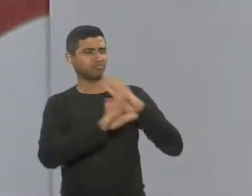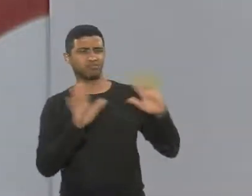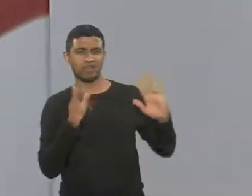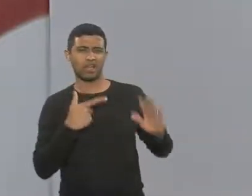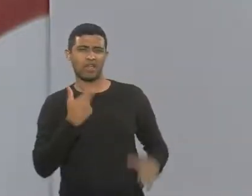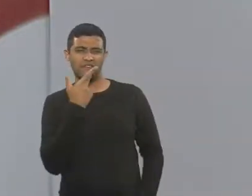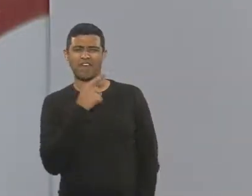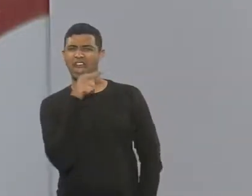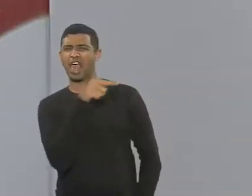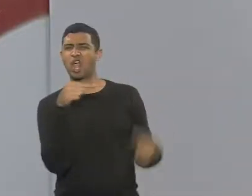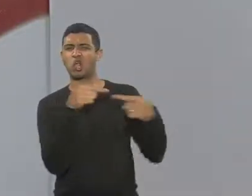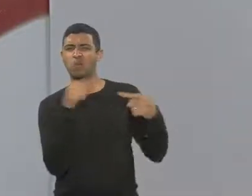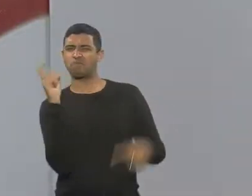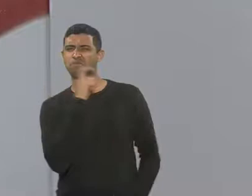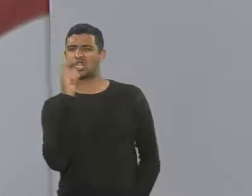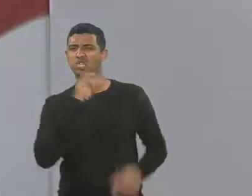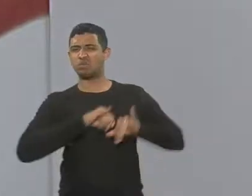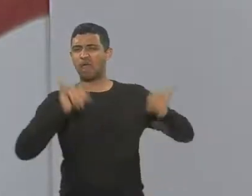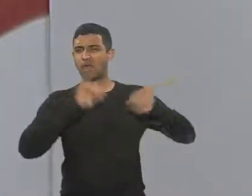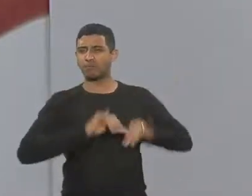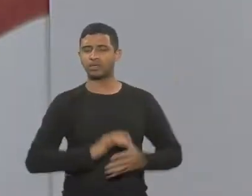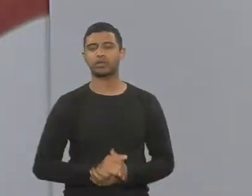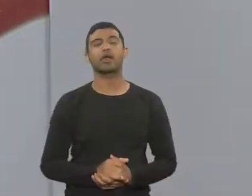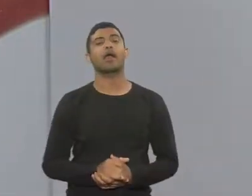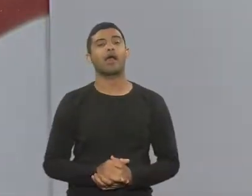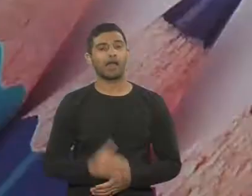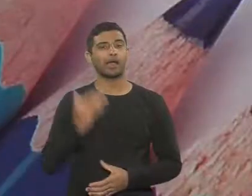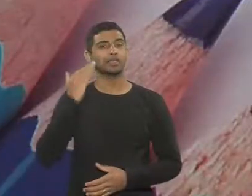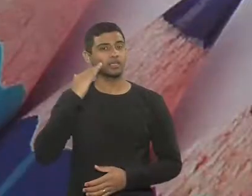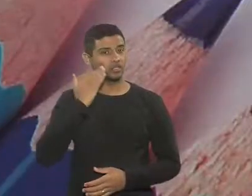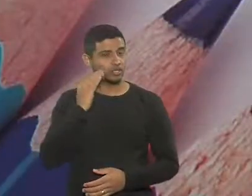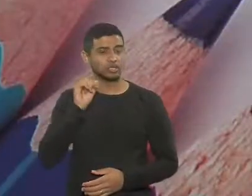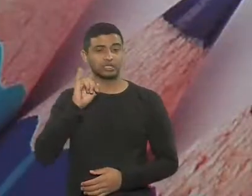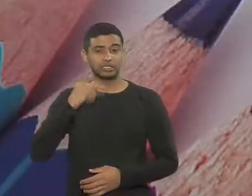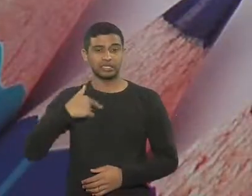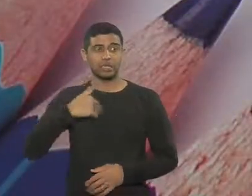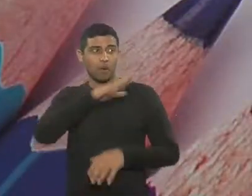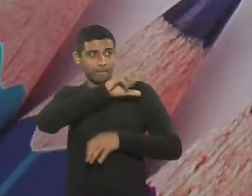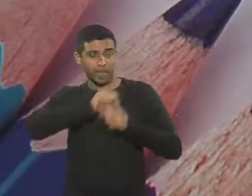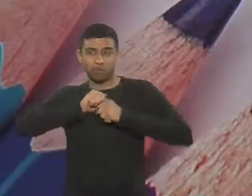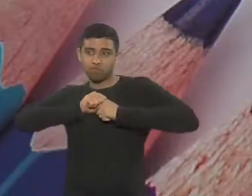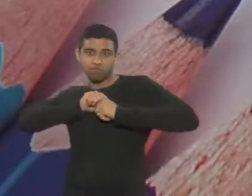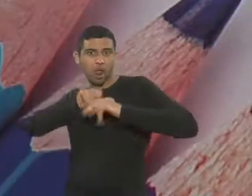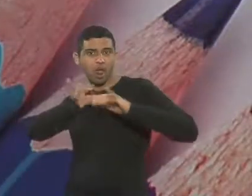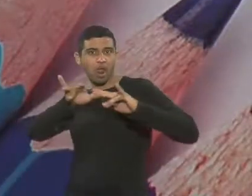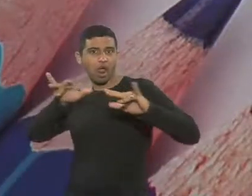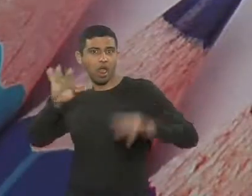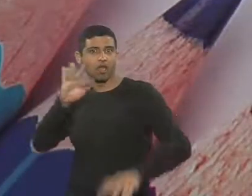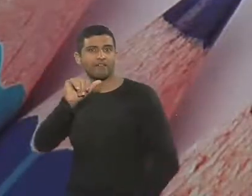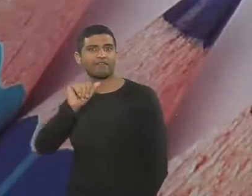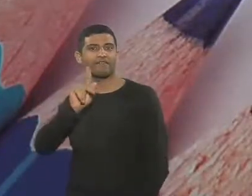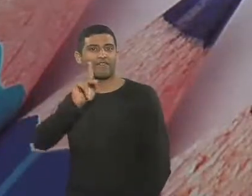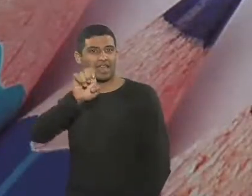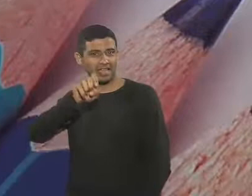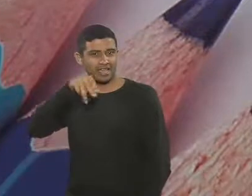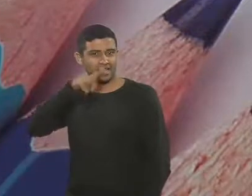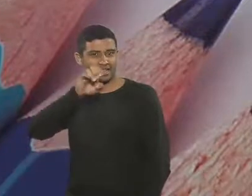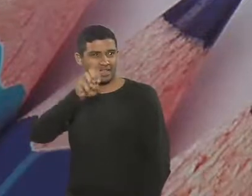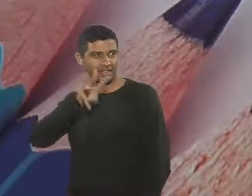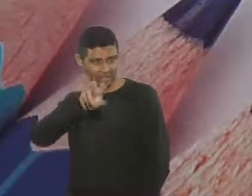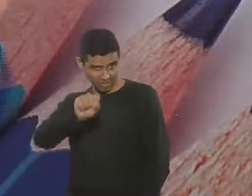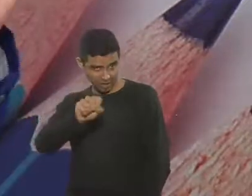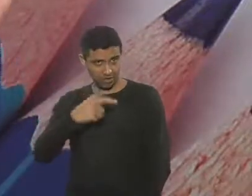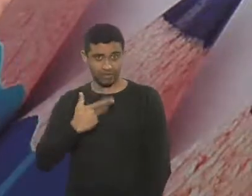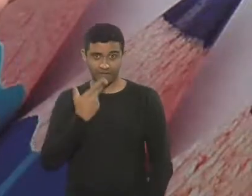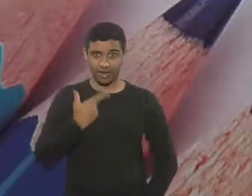aquilo de fake news. Mas em geral, né, assim... Então, de repente, o que você espalha que é fake news e a verdade...